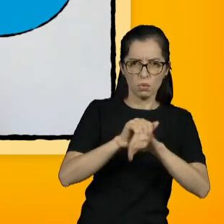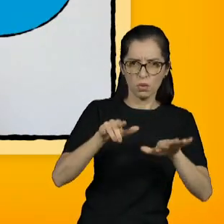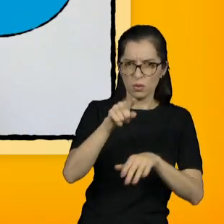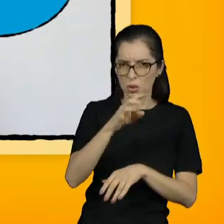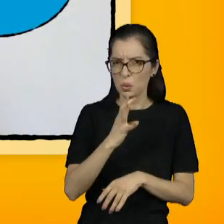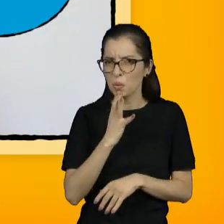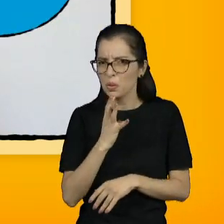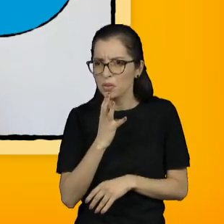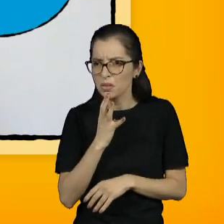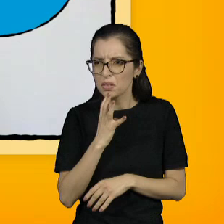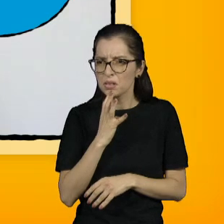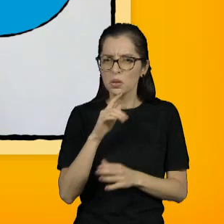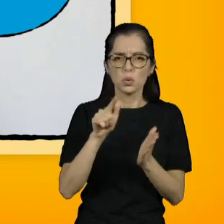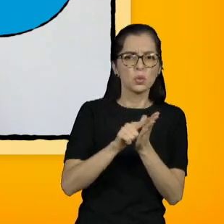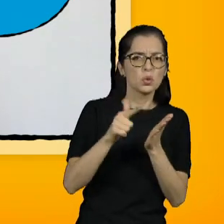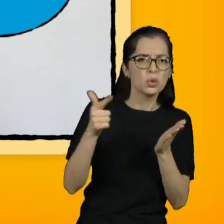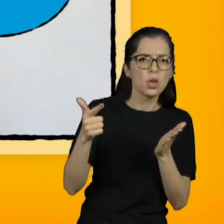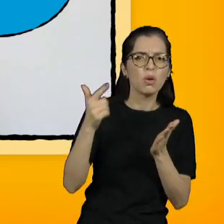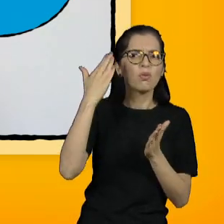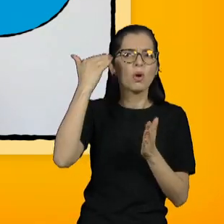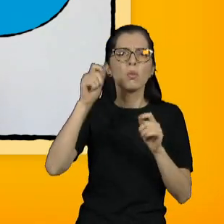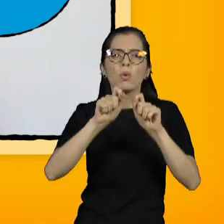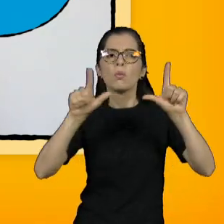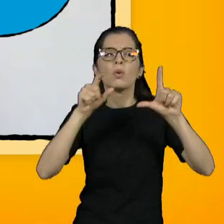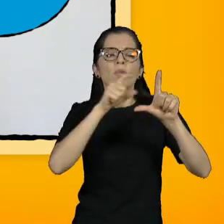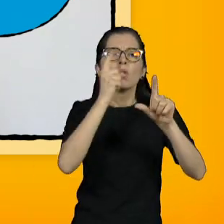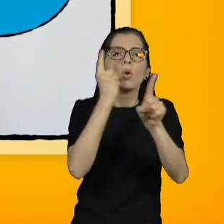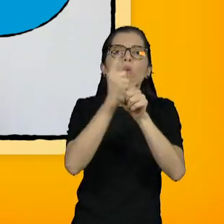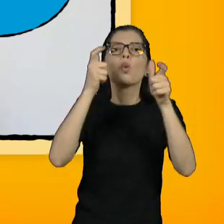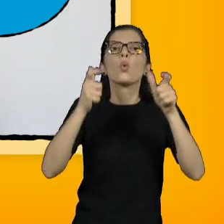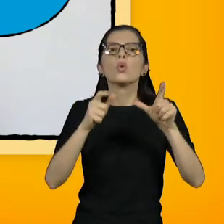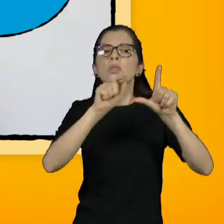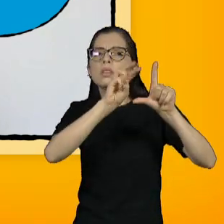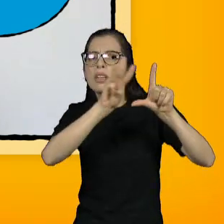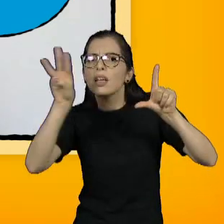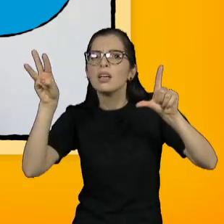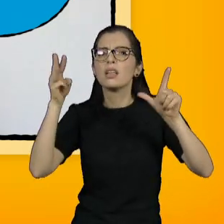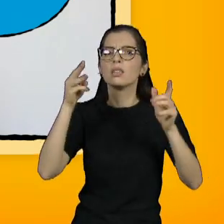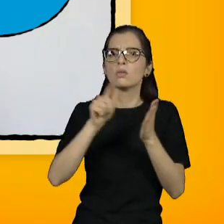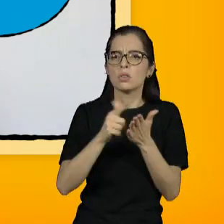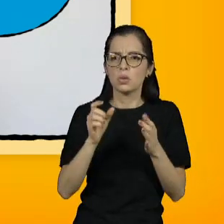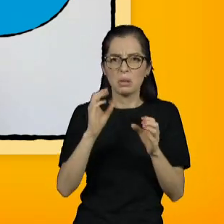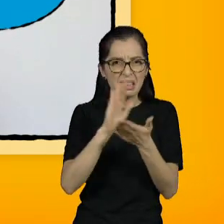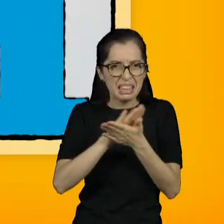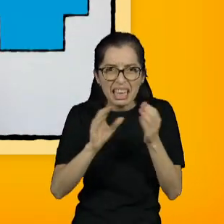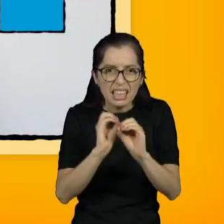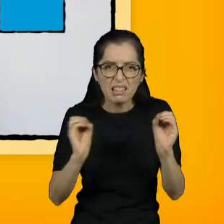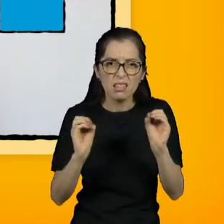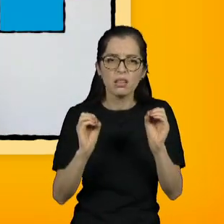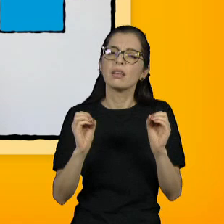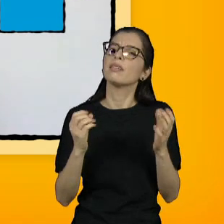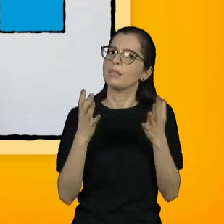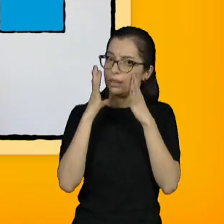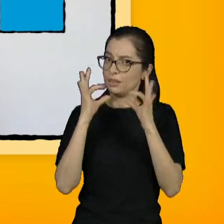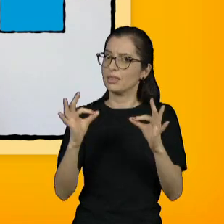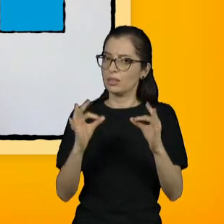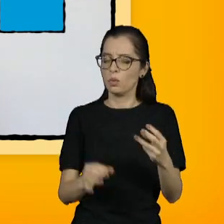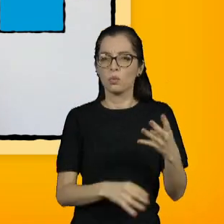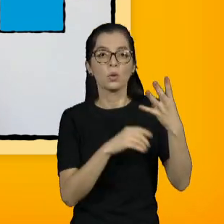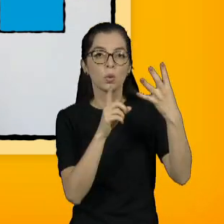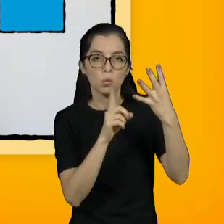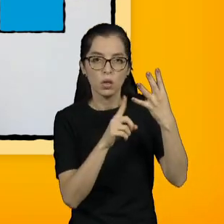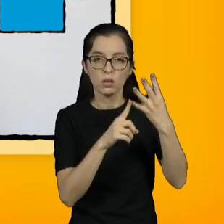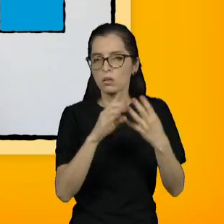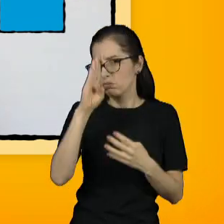tem credibilidade, que tem respeitabilidade? Se sim, beleza. Se não, olho vivo. E quarto e principal,